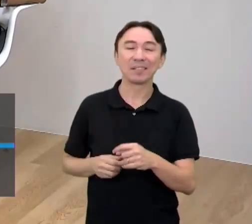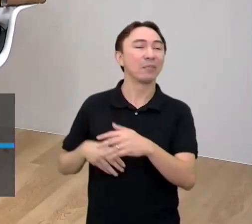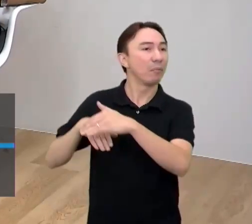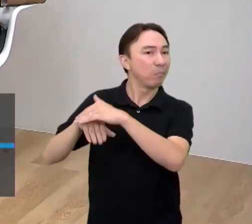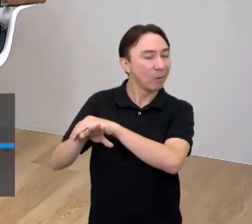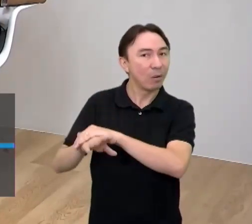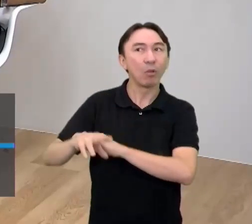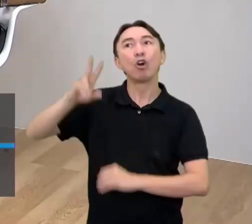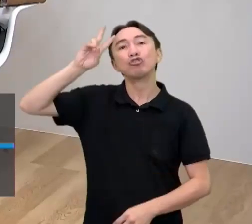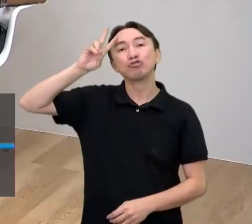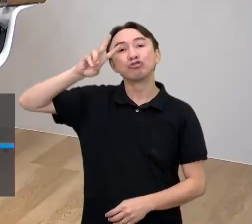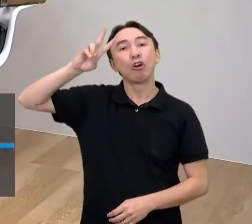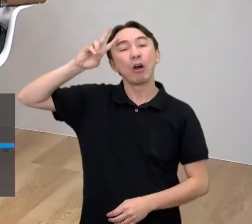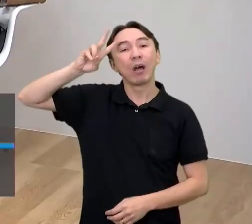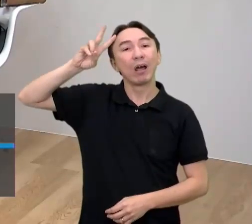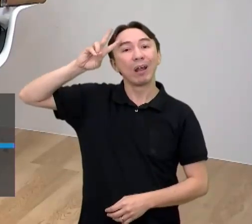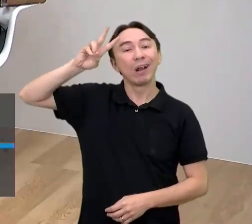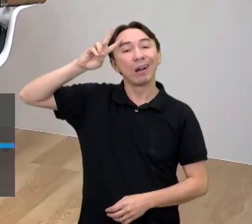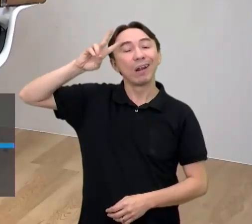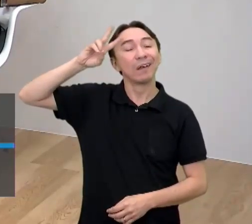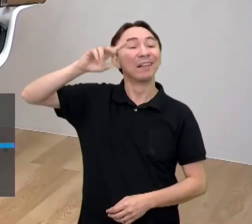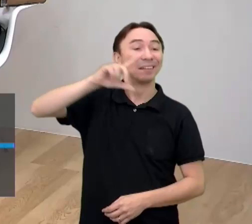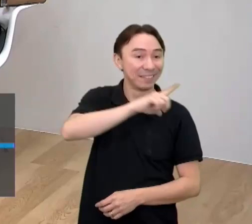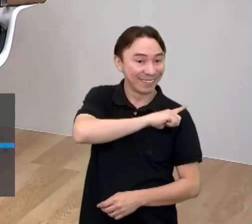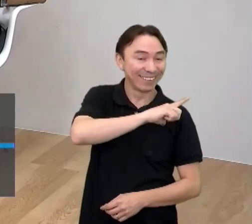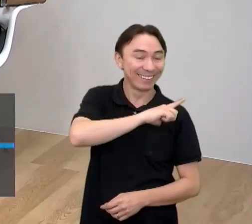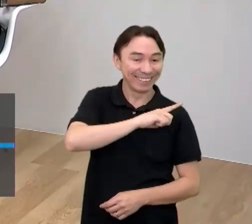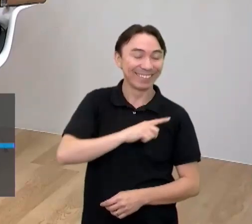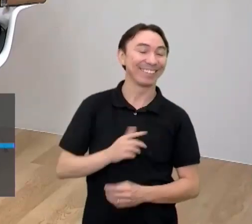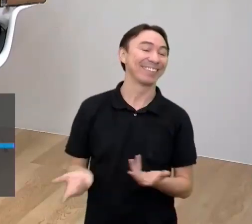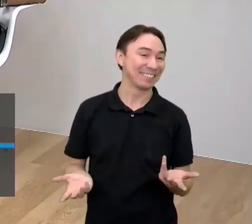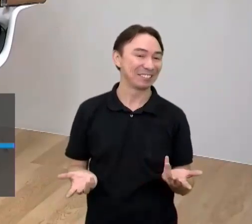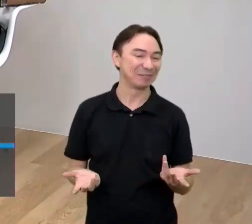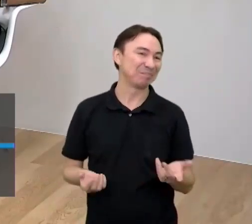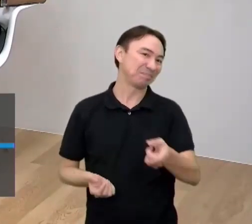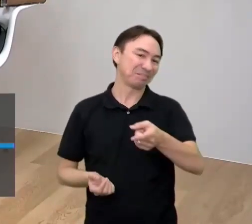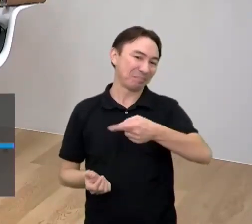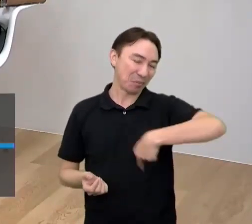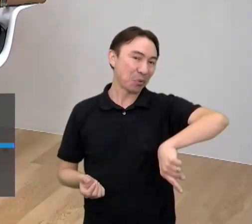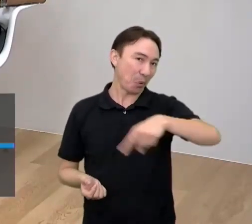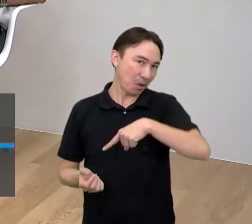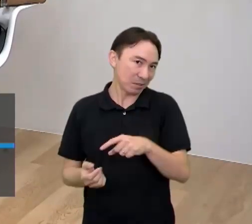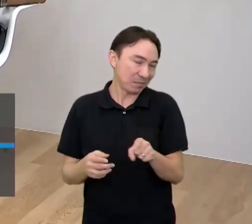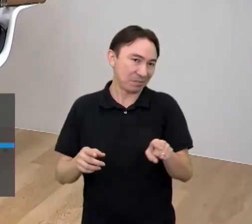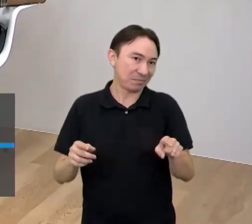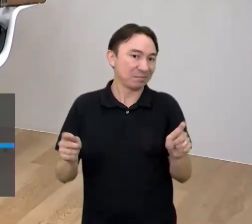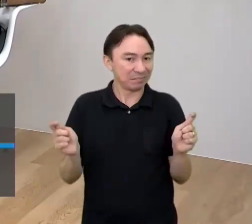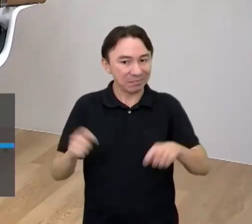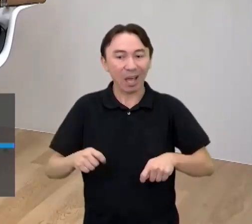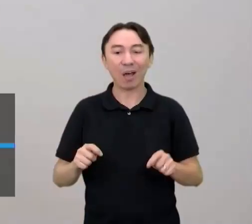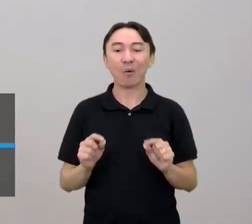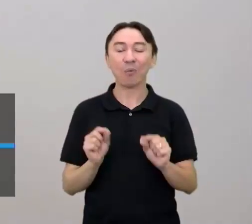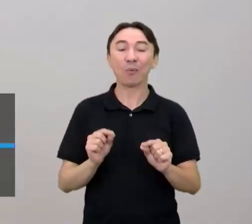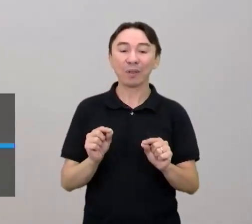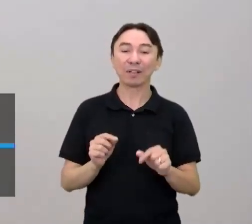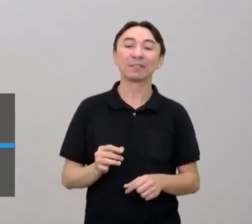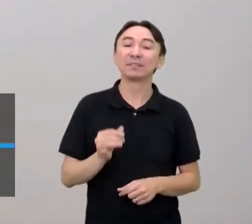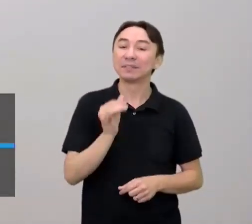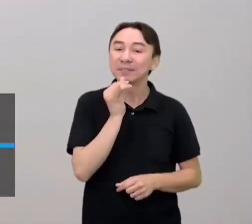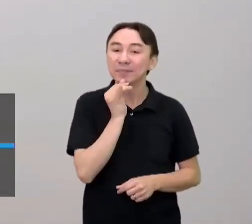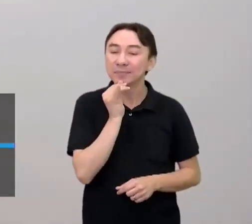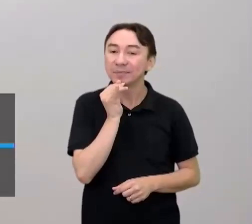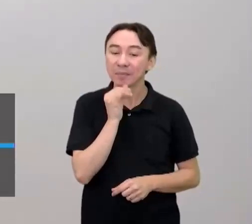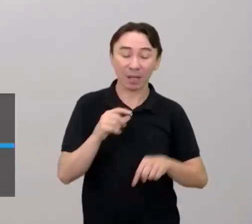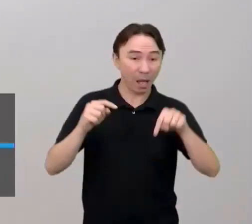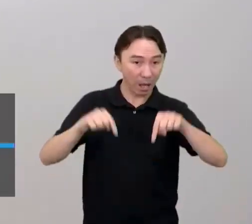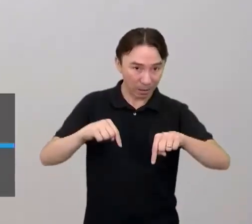uma história que, inclusive, a gente pode fazer um puxadinho aqui com o próprio nome da cidade